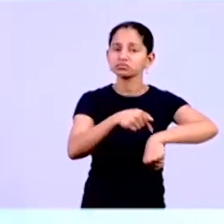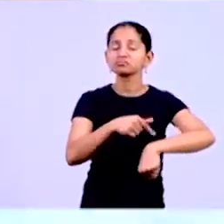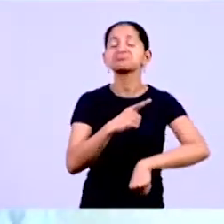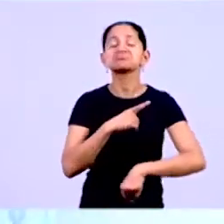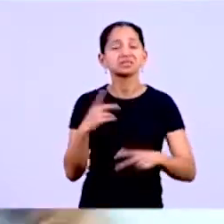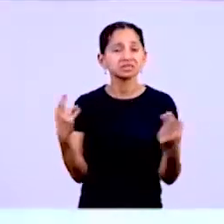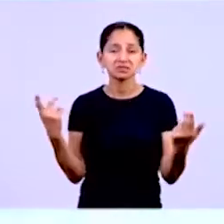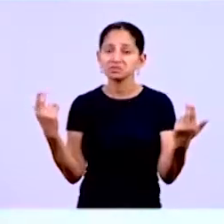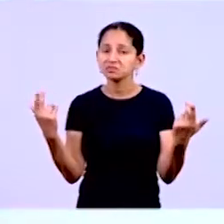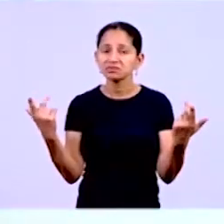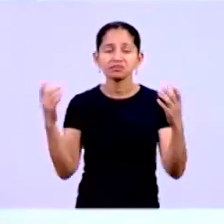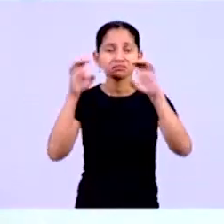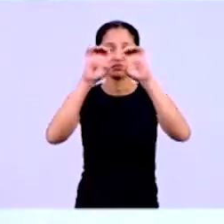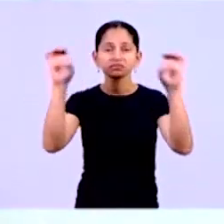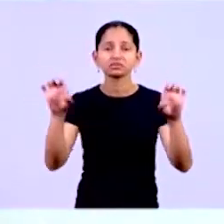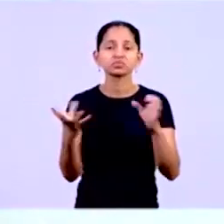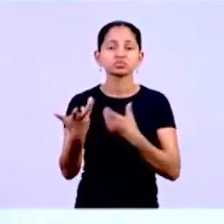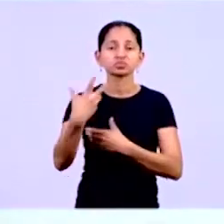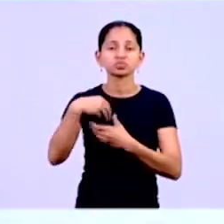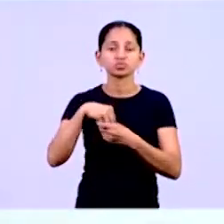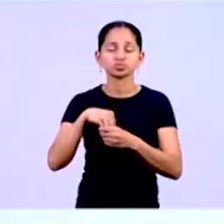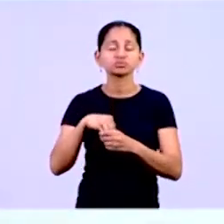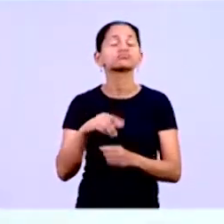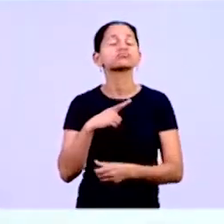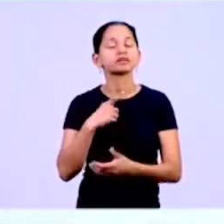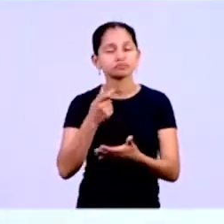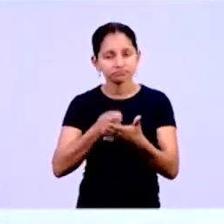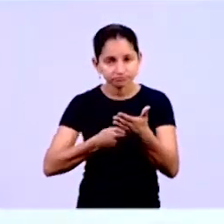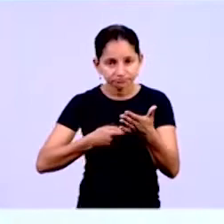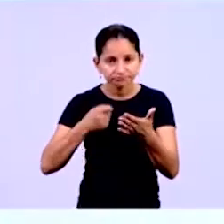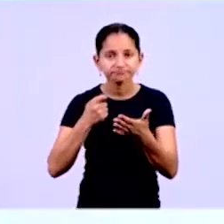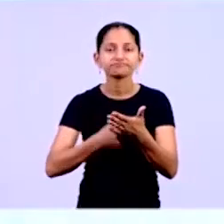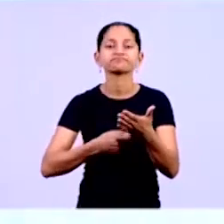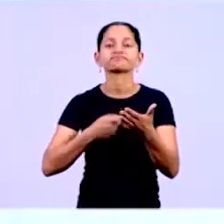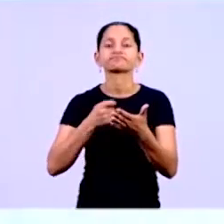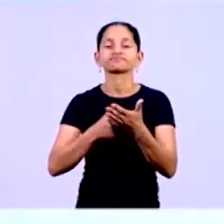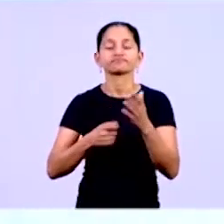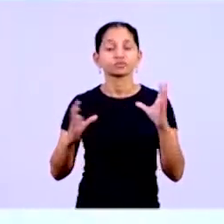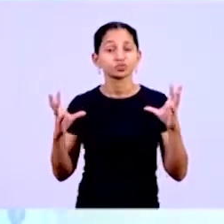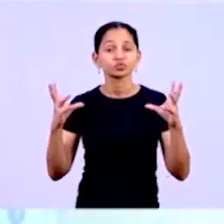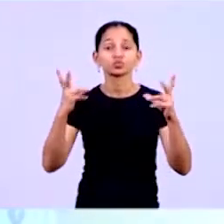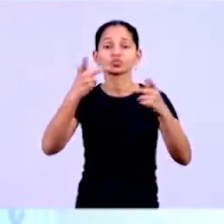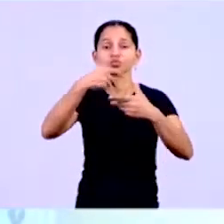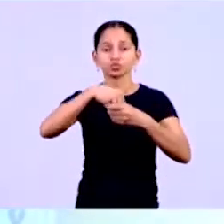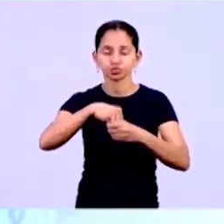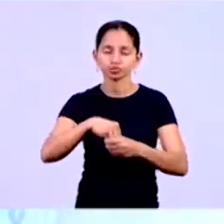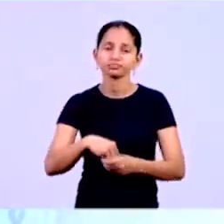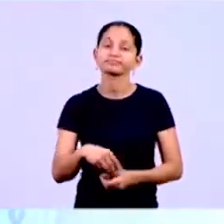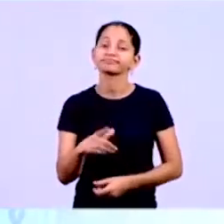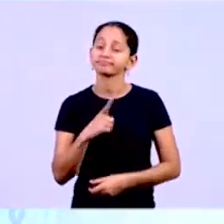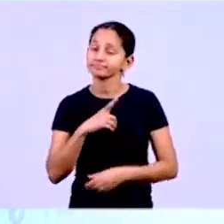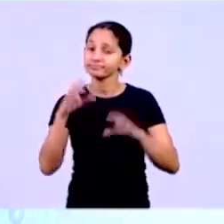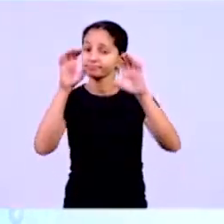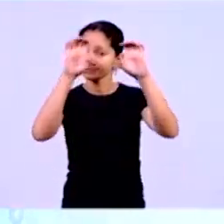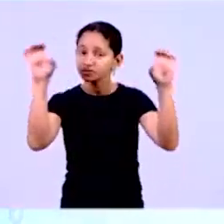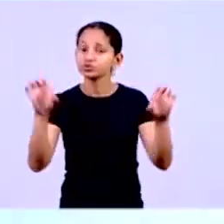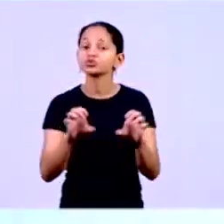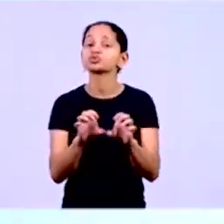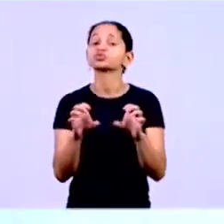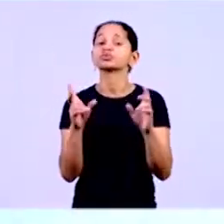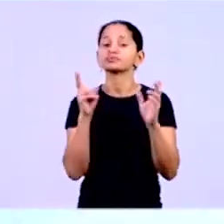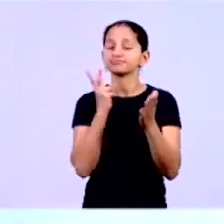elas têm a mesma arquitetura, tem tudo isso. Obrigatoriamente. A grande questão é essa, gente. A arquitetura do computador, a arquitetura